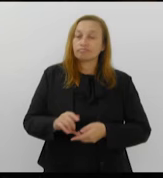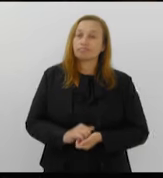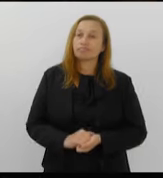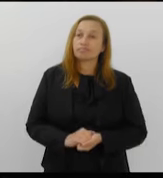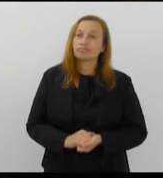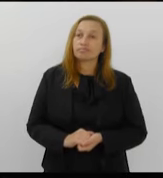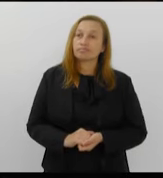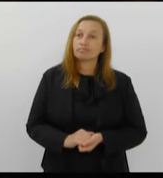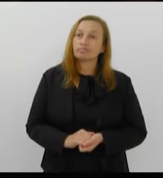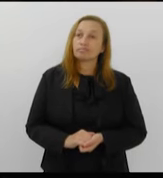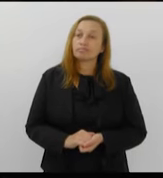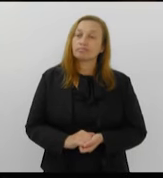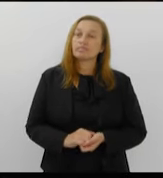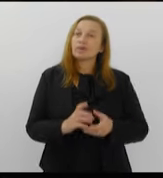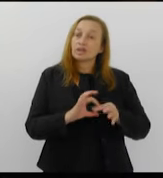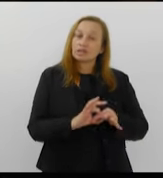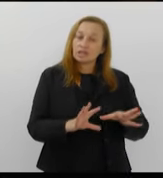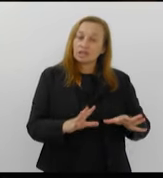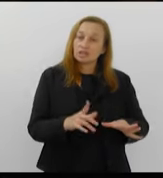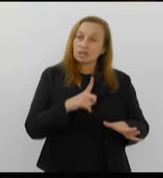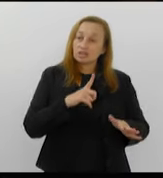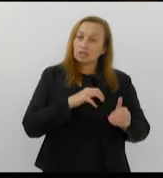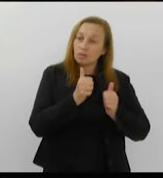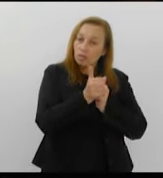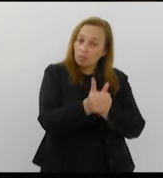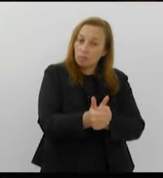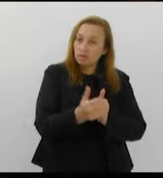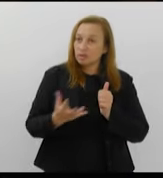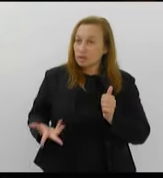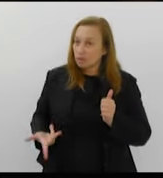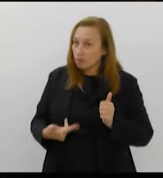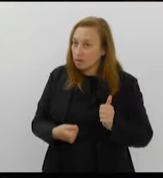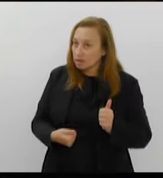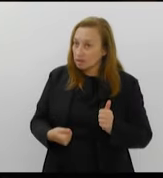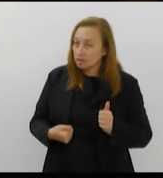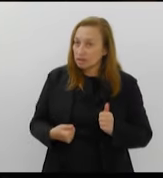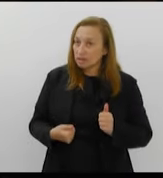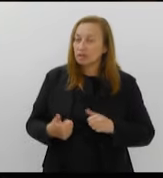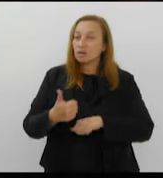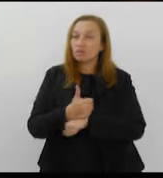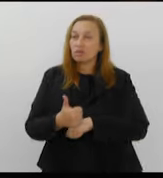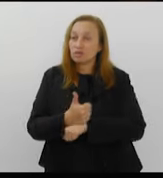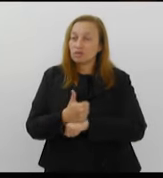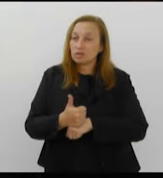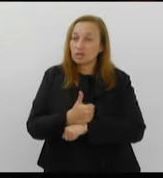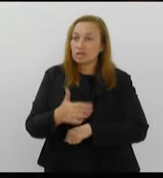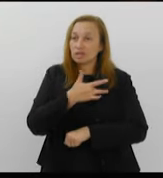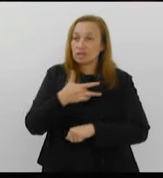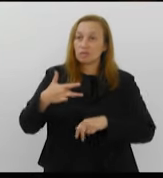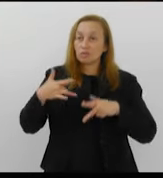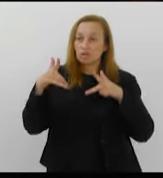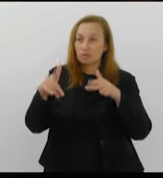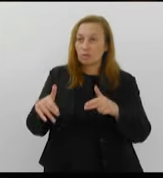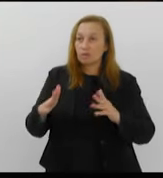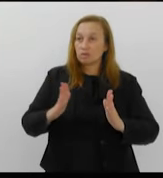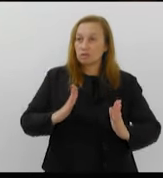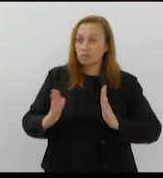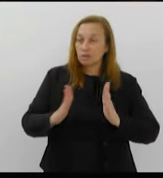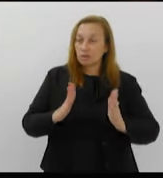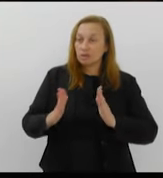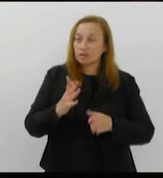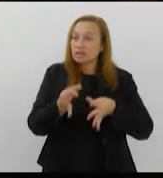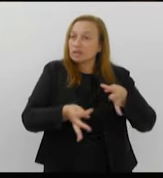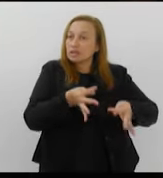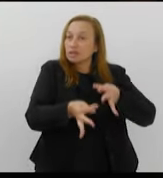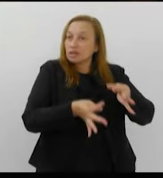que deixa de ter acompanhamento perene pelos mesmos profissionais da saúde durante o seu quadro de